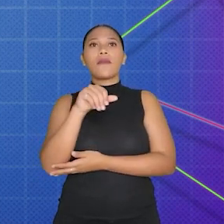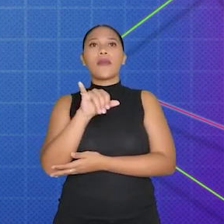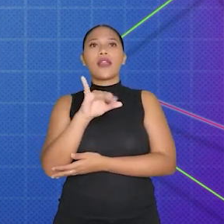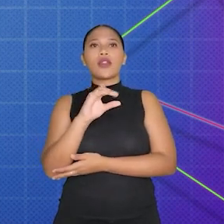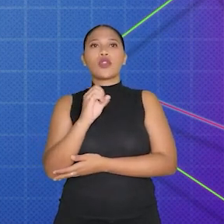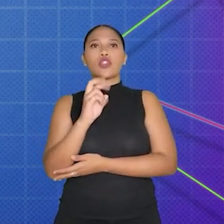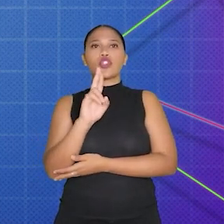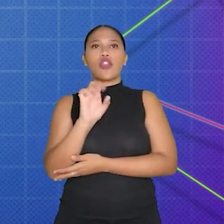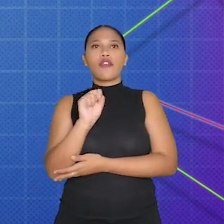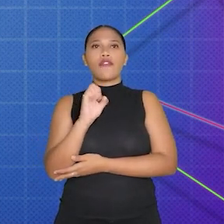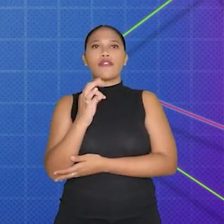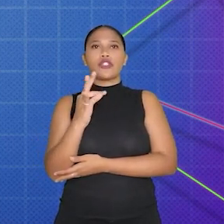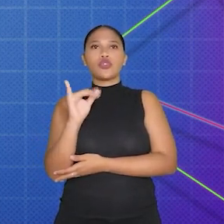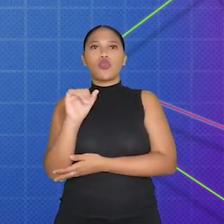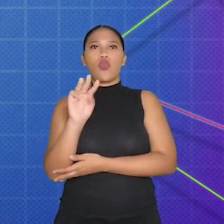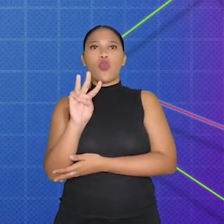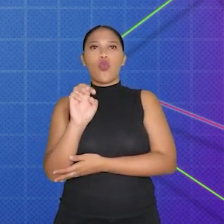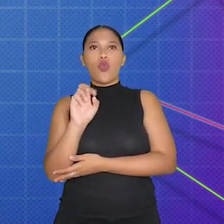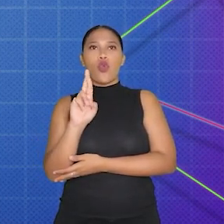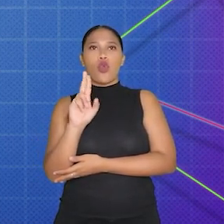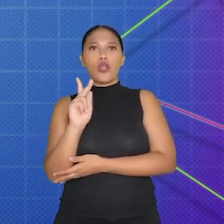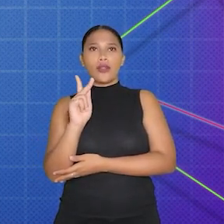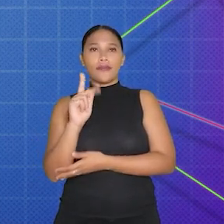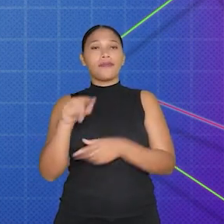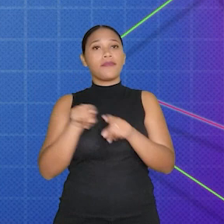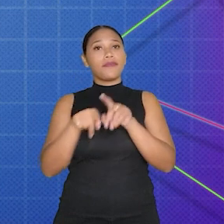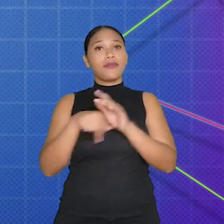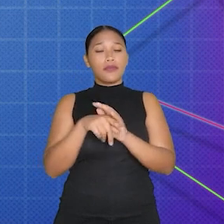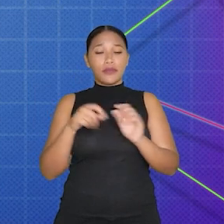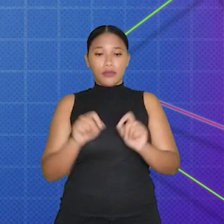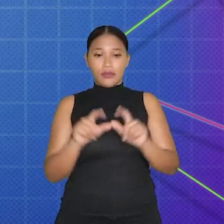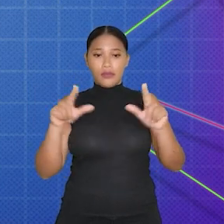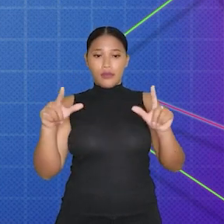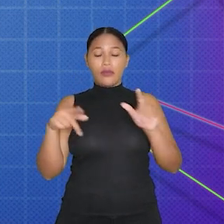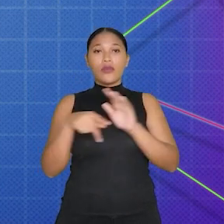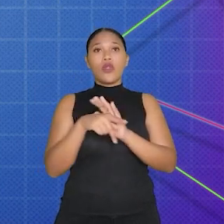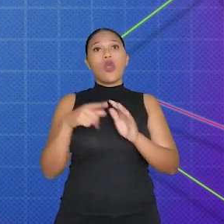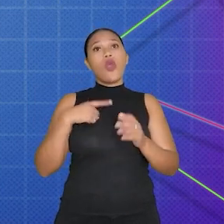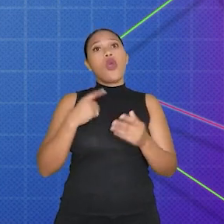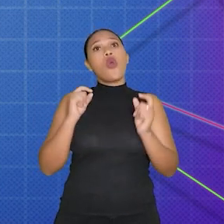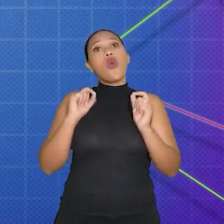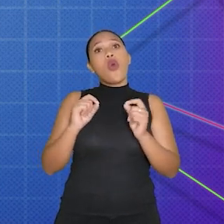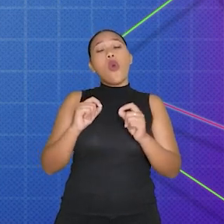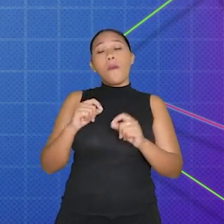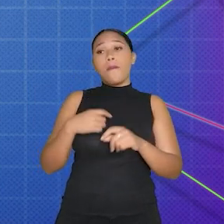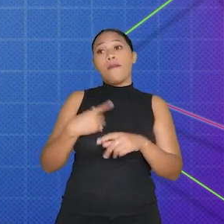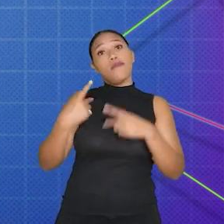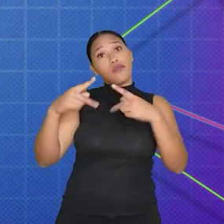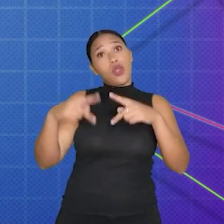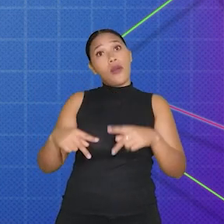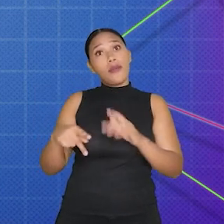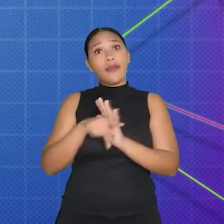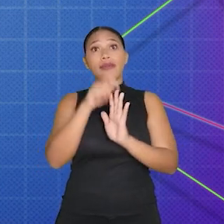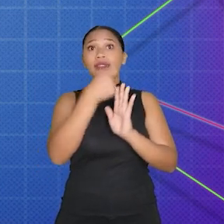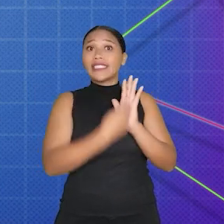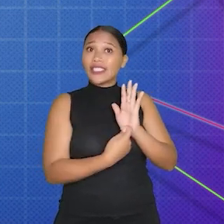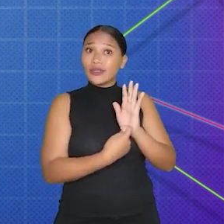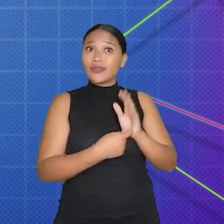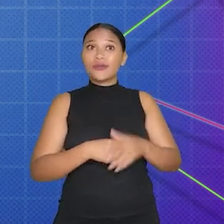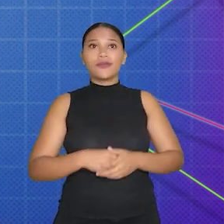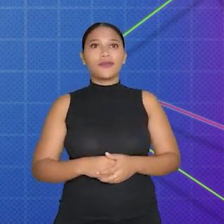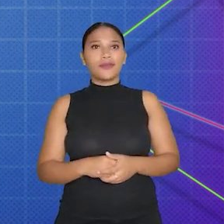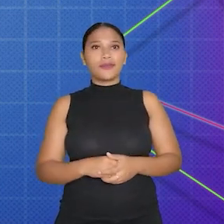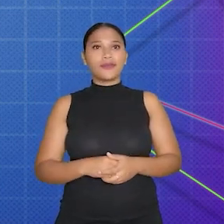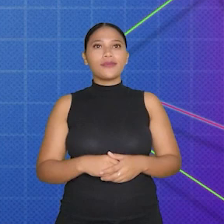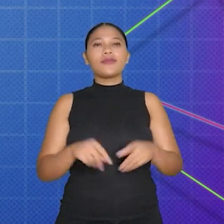no Microsoft Word. Esses arquivos contêm documentos de texto e são abertos com Microsoft Word ou programas de processamento de